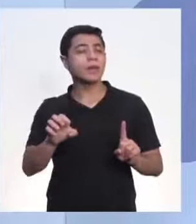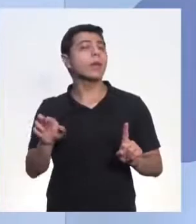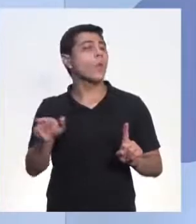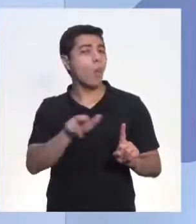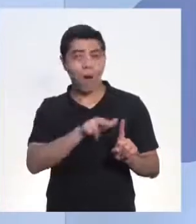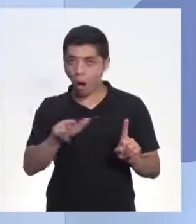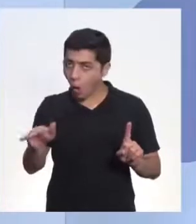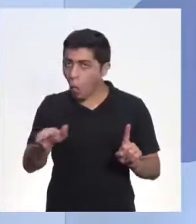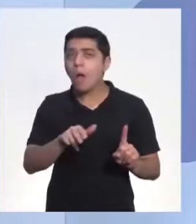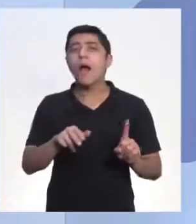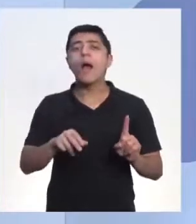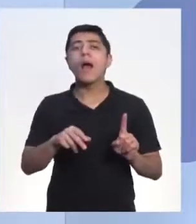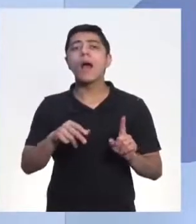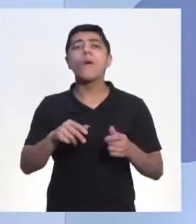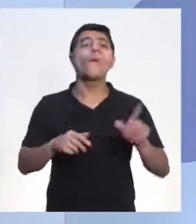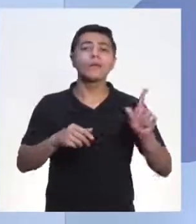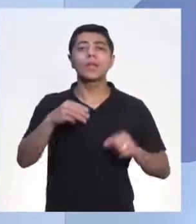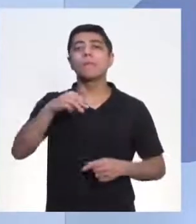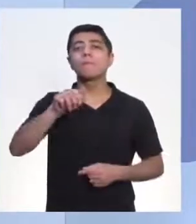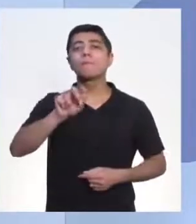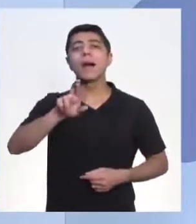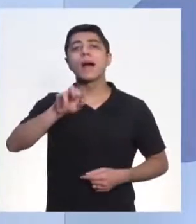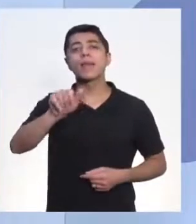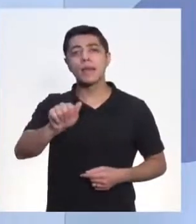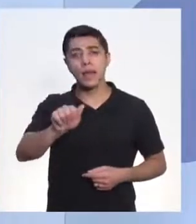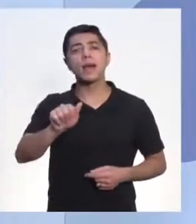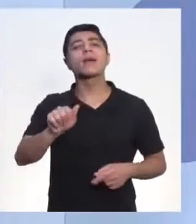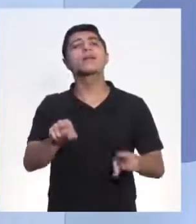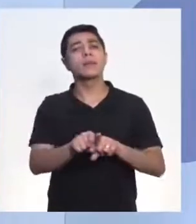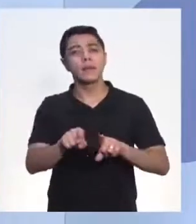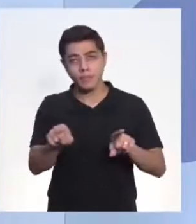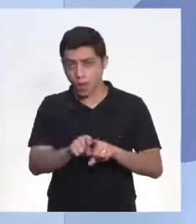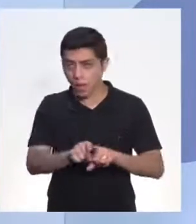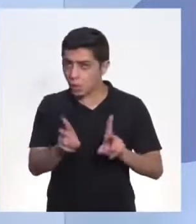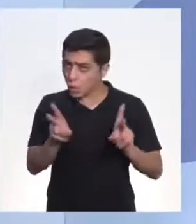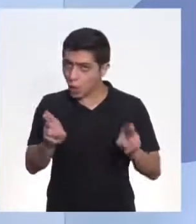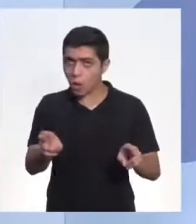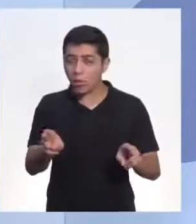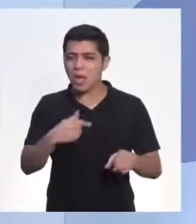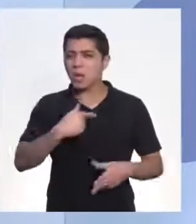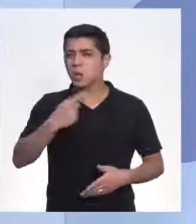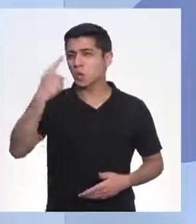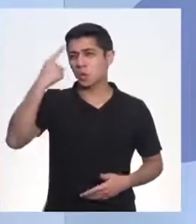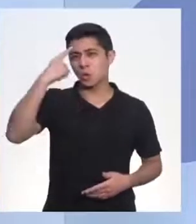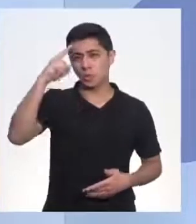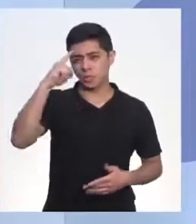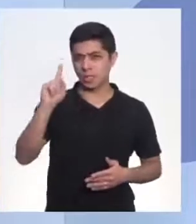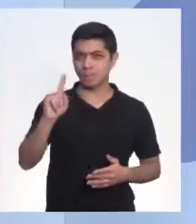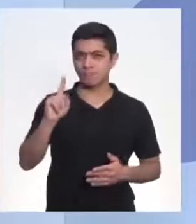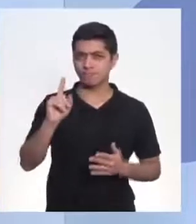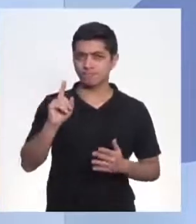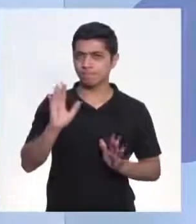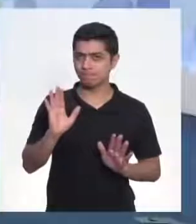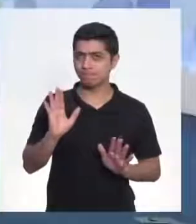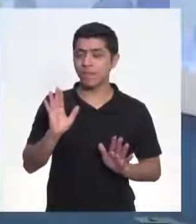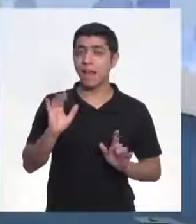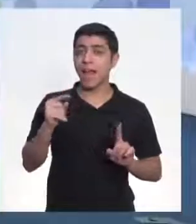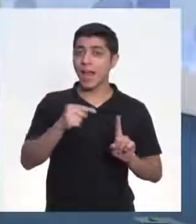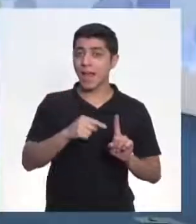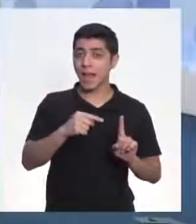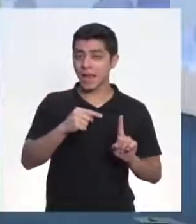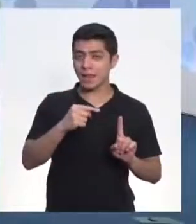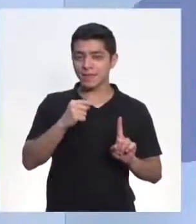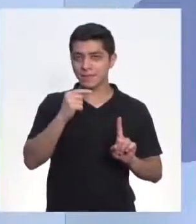também aqui, ó, participando com a gente, também colocou aqui. Aí eu tenho uma dúvida, ó. Colocou até hashtag dúvida aqui,